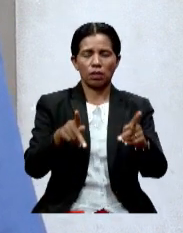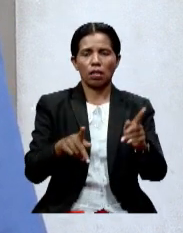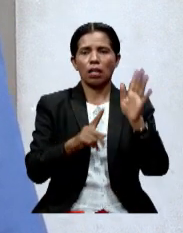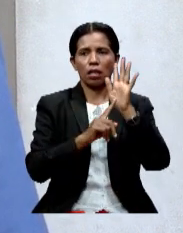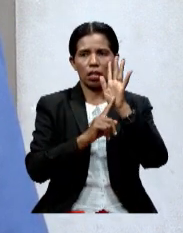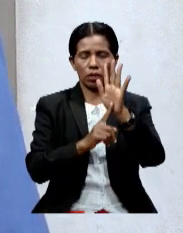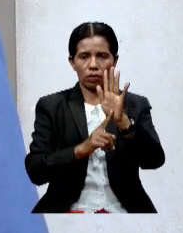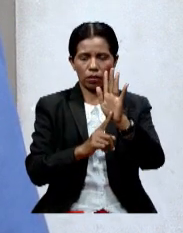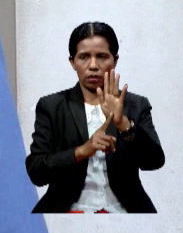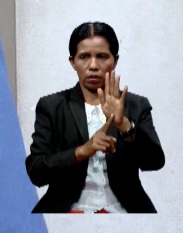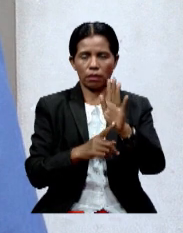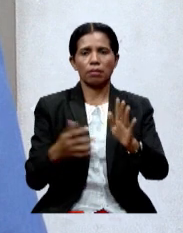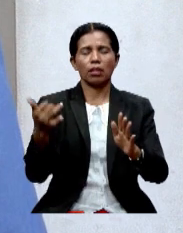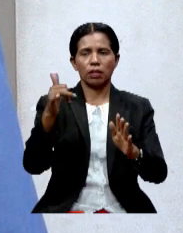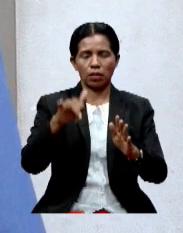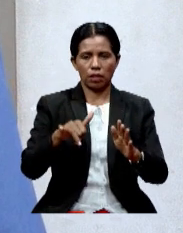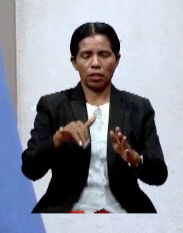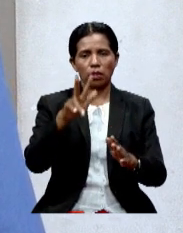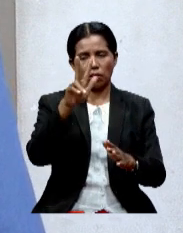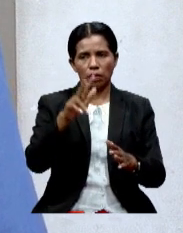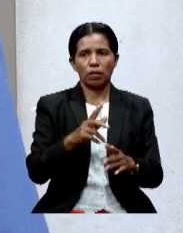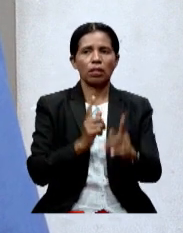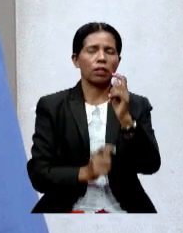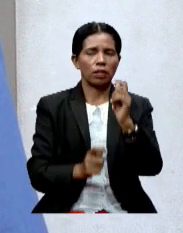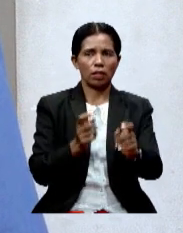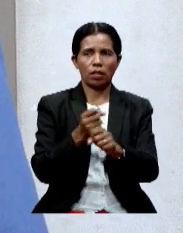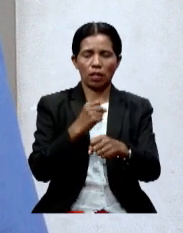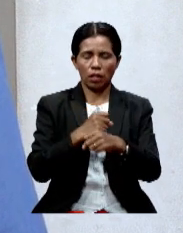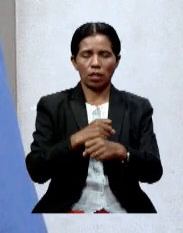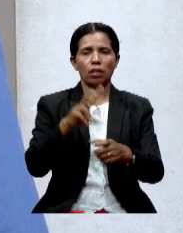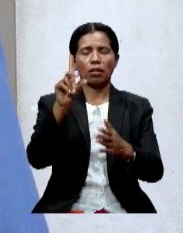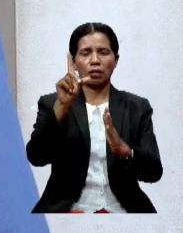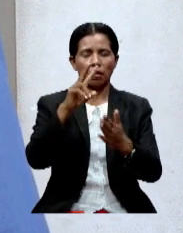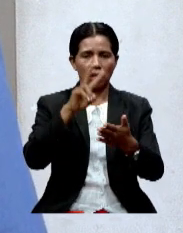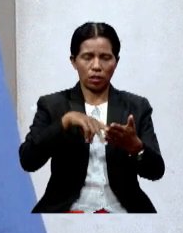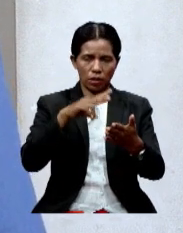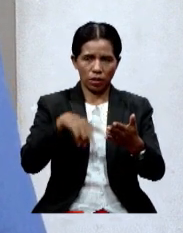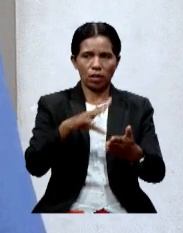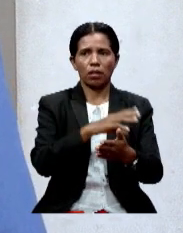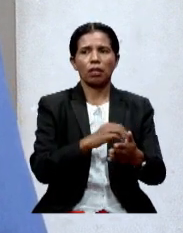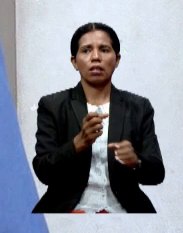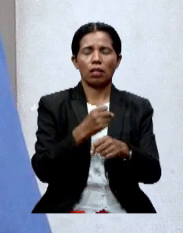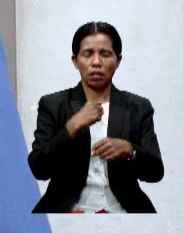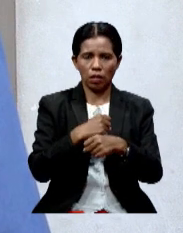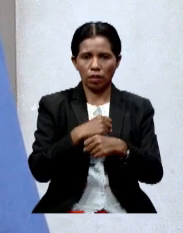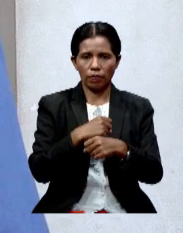atoia acusação basira na entorno. Tribunal quando halo leitura, meritíssimo juiz quando halo